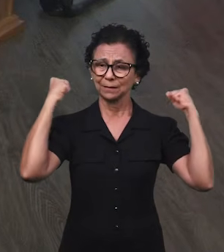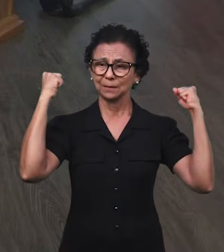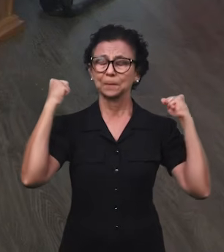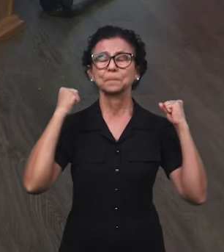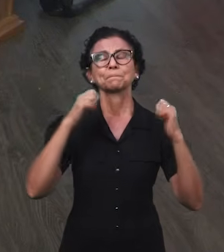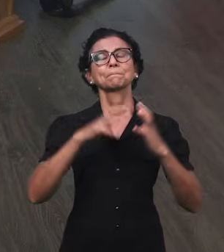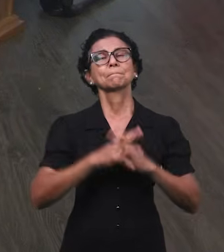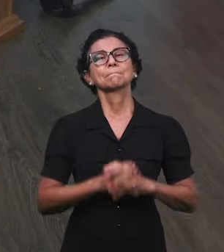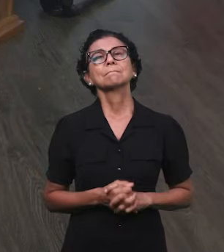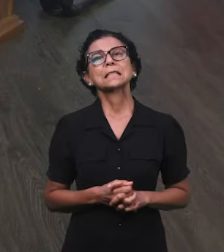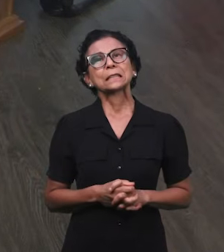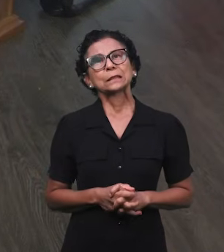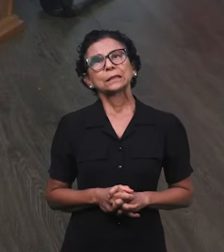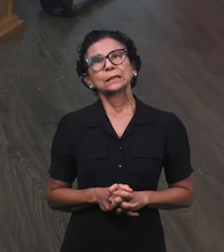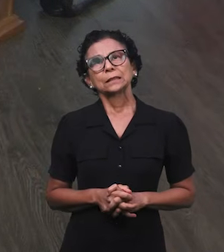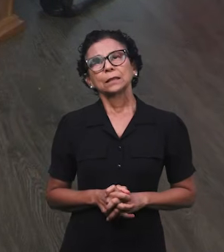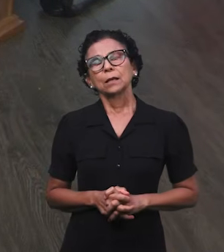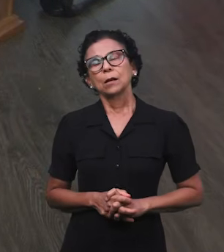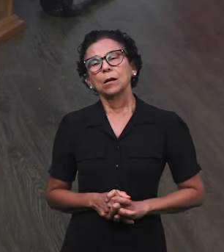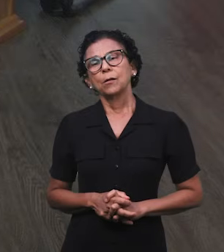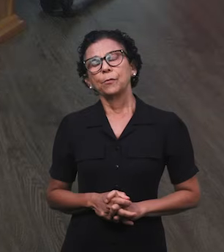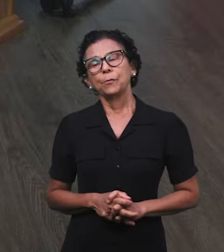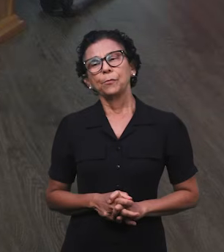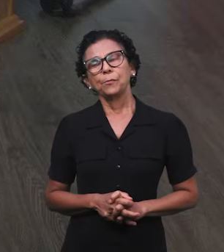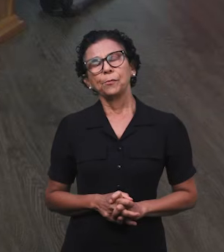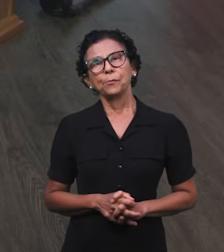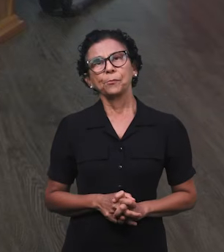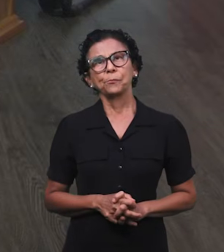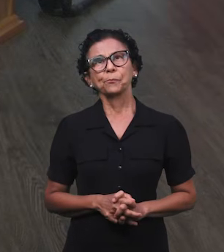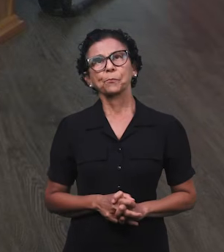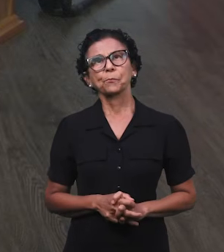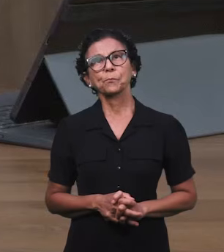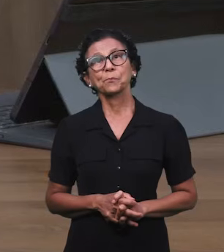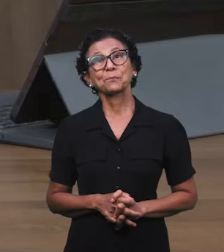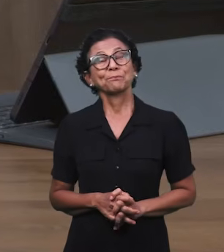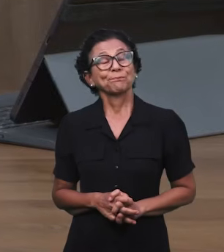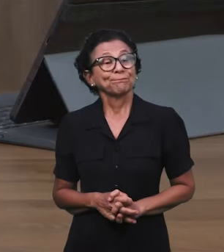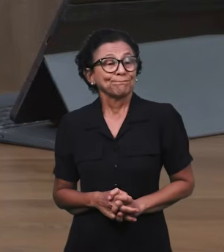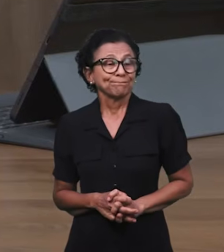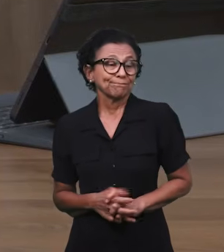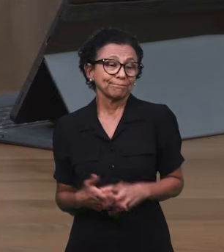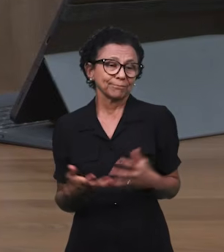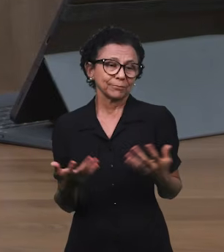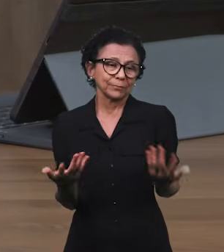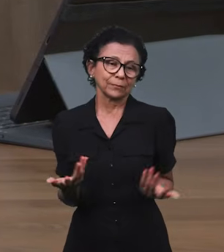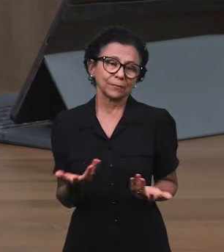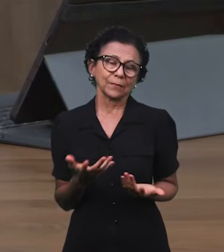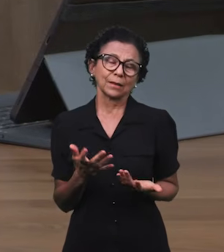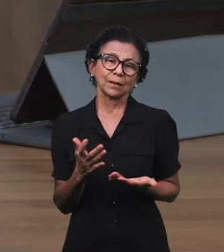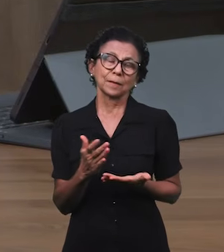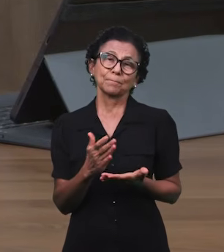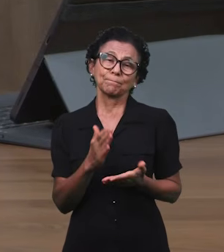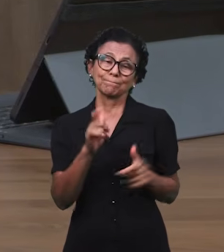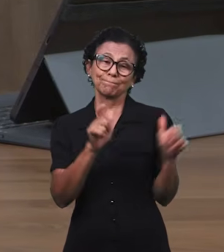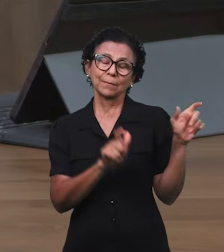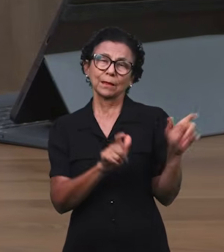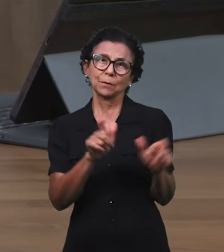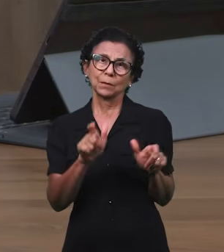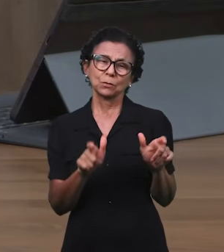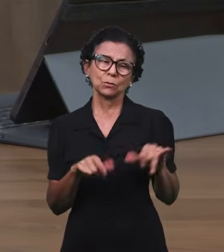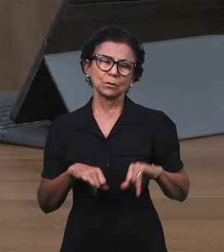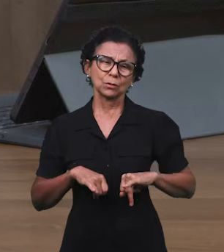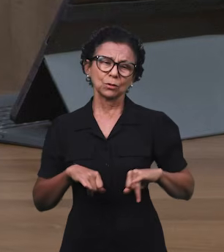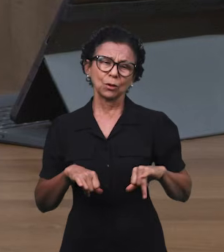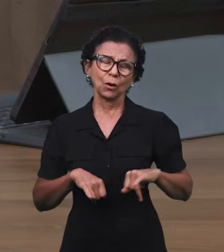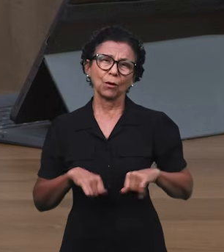fazer. Isso é muito importante, né? Mas existem pessoas que sofrem